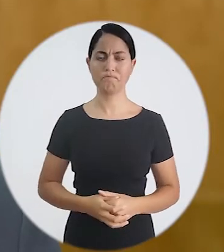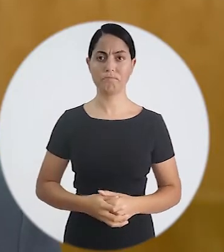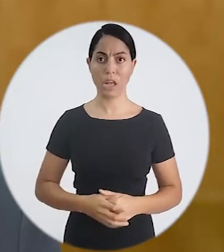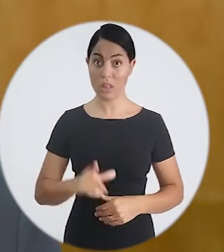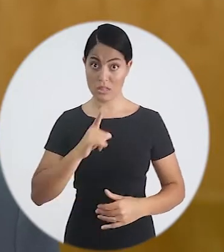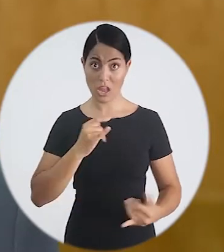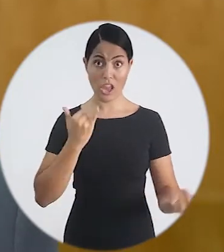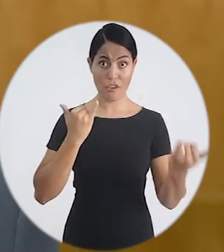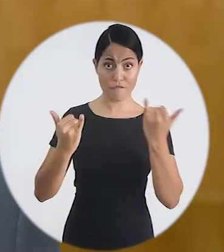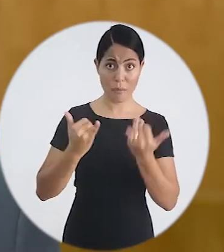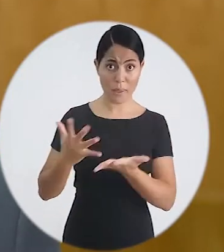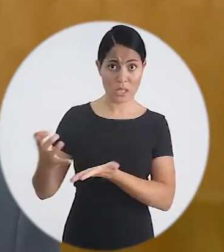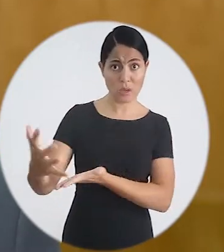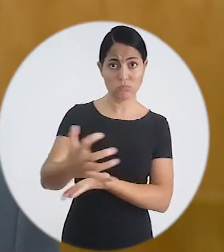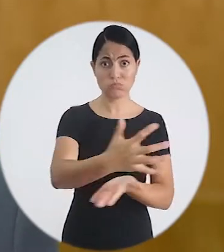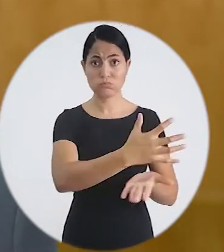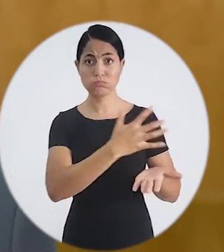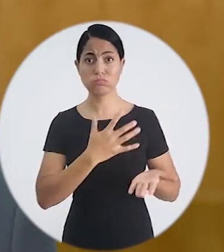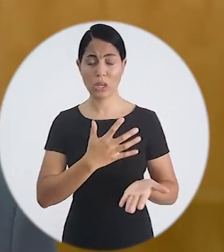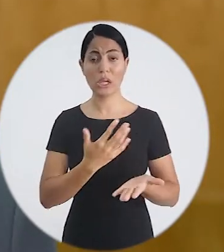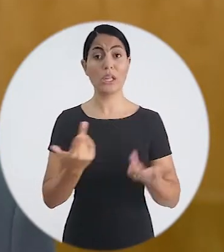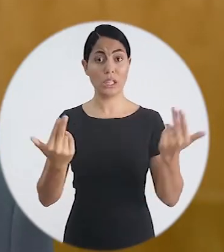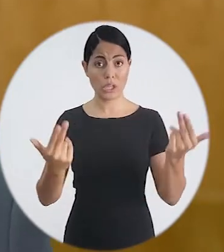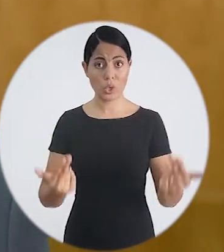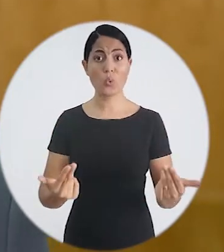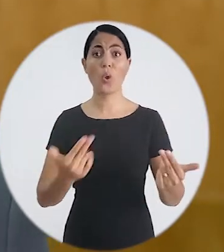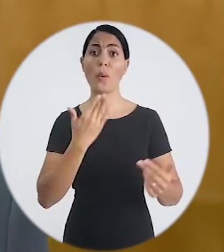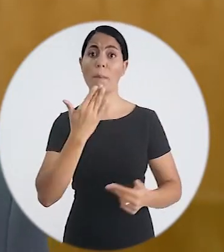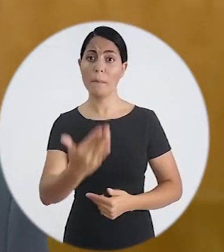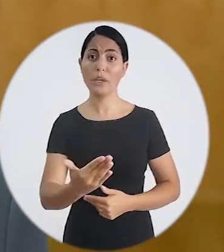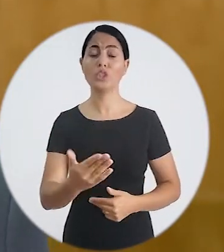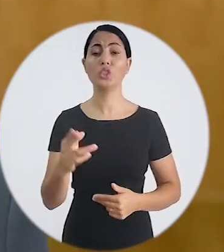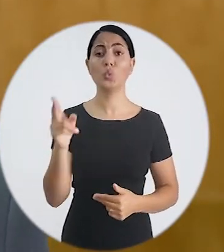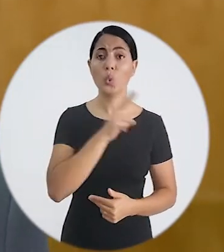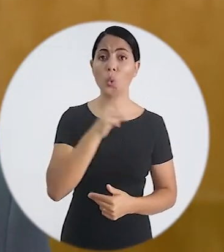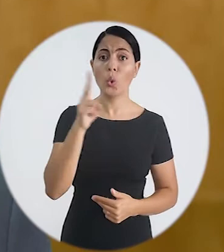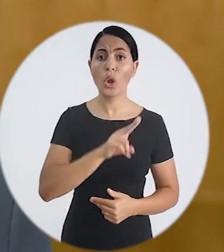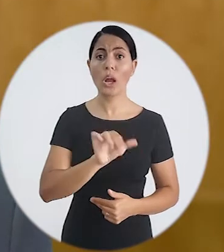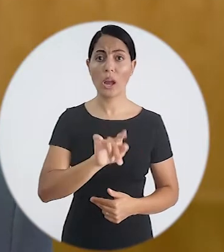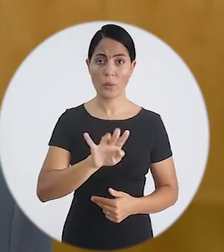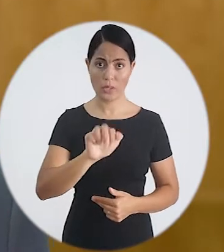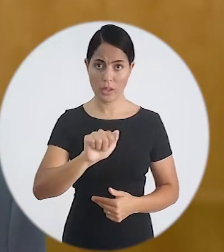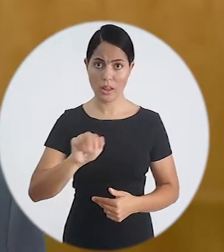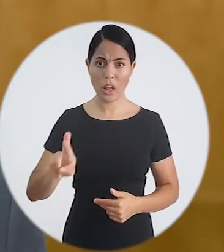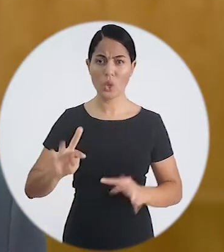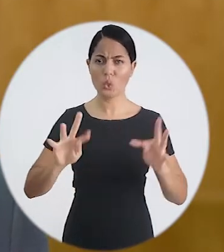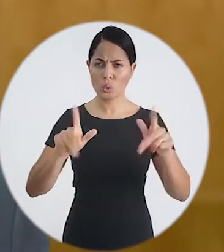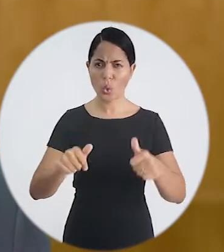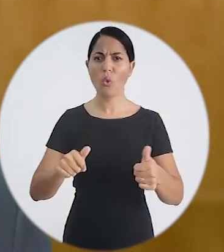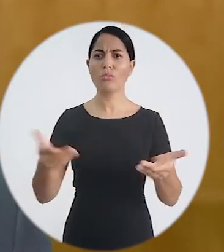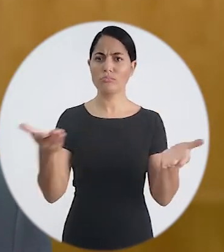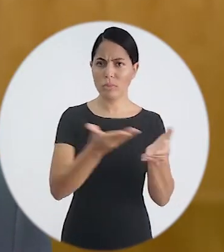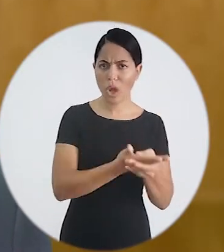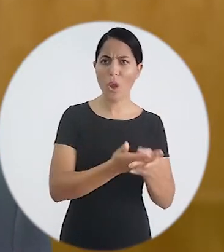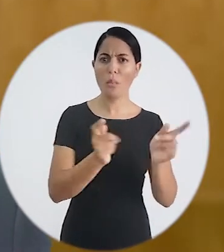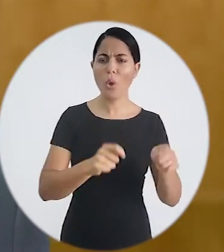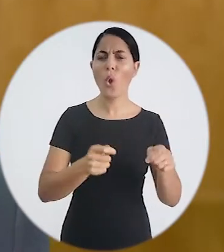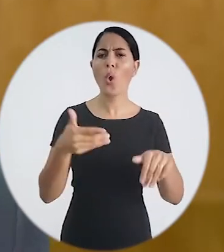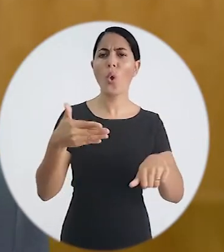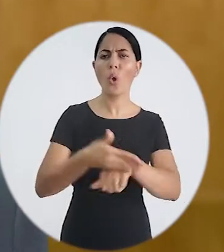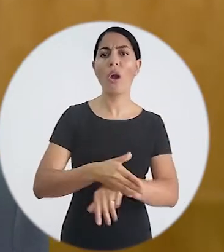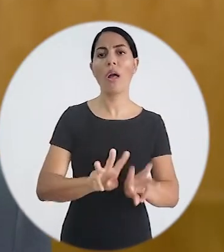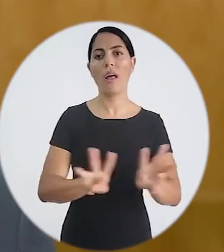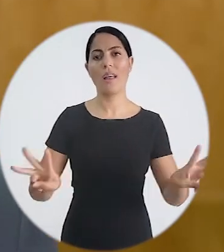Direito. Mais informações, como as medidas cautelares que a OAB pede no documento e a petição na íntegra,